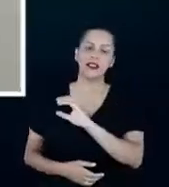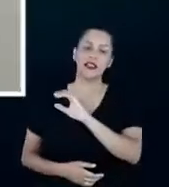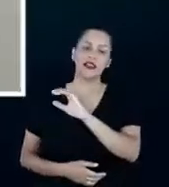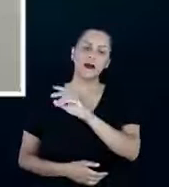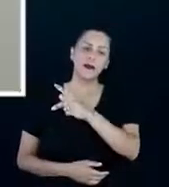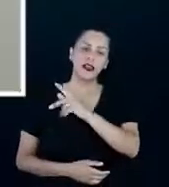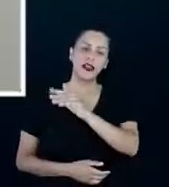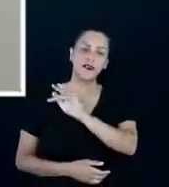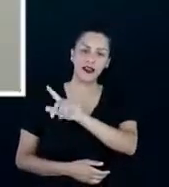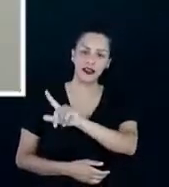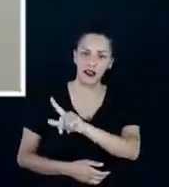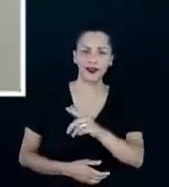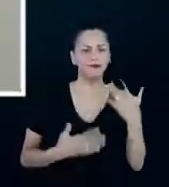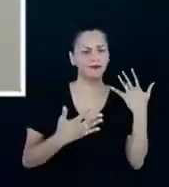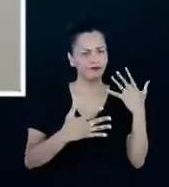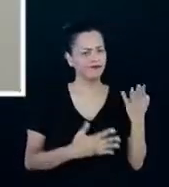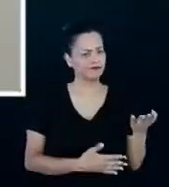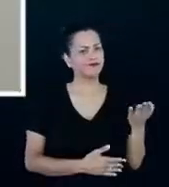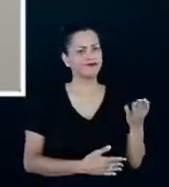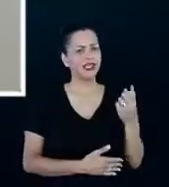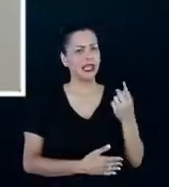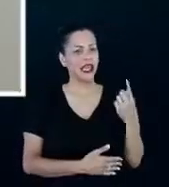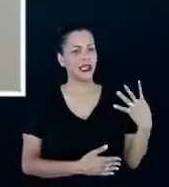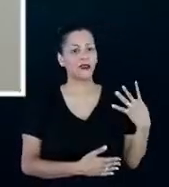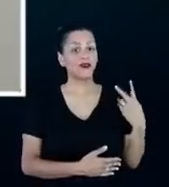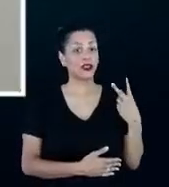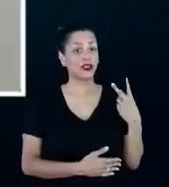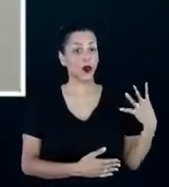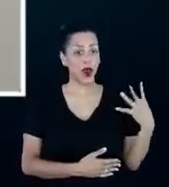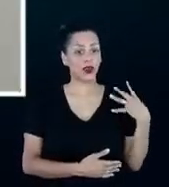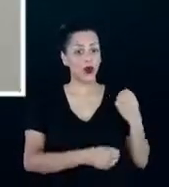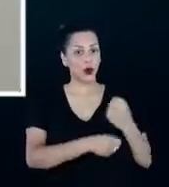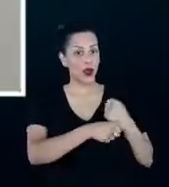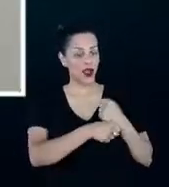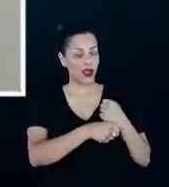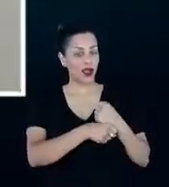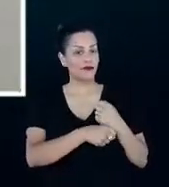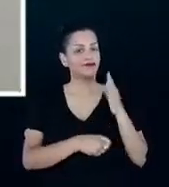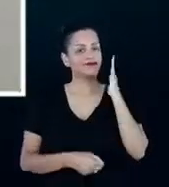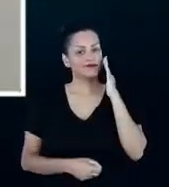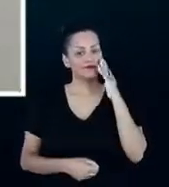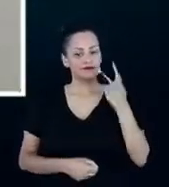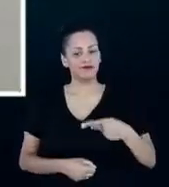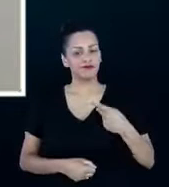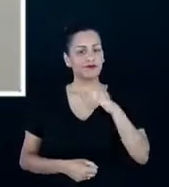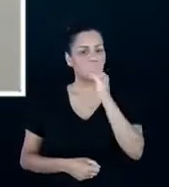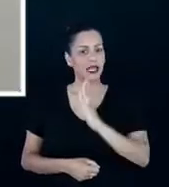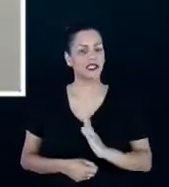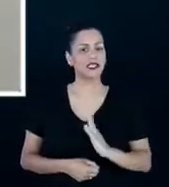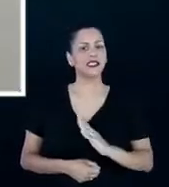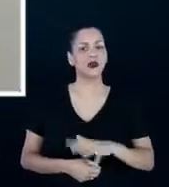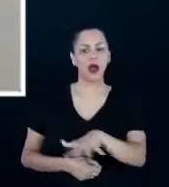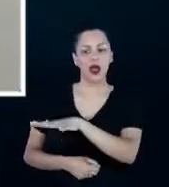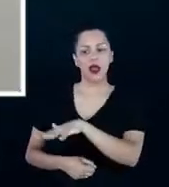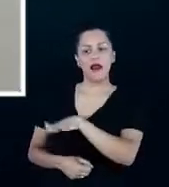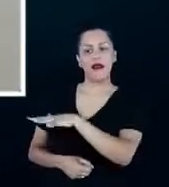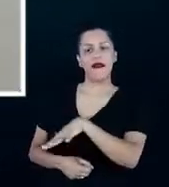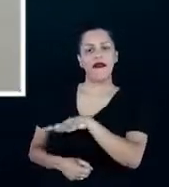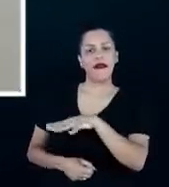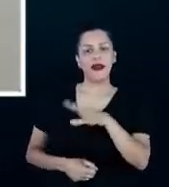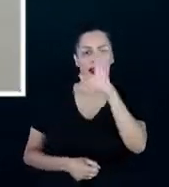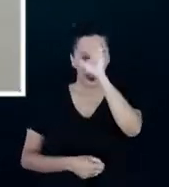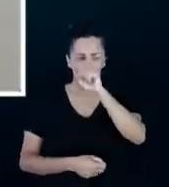gente sabe aqui no Brasil, né, quanto o setor, a regulação do setor de infraestrutura aprendeu com a ANEEL. É uma grande pioneira, né,